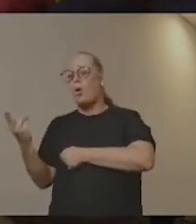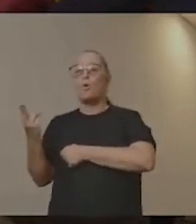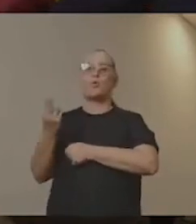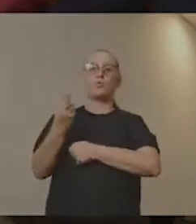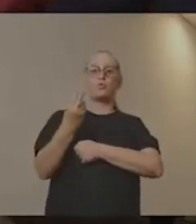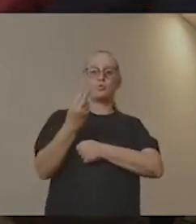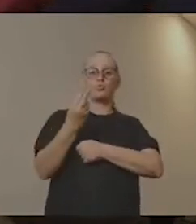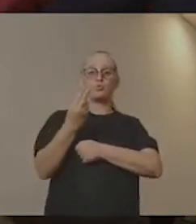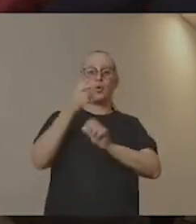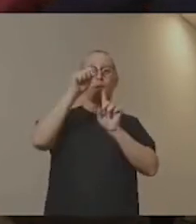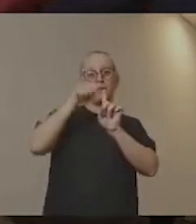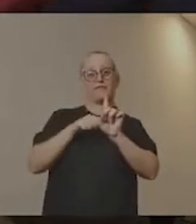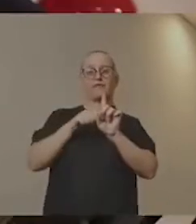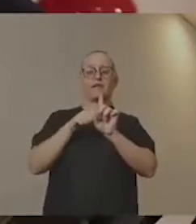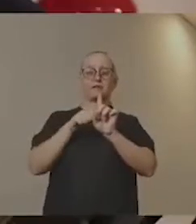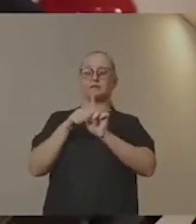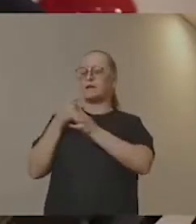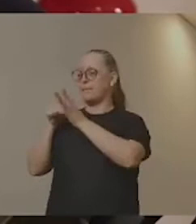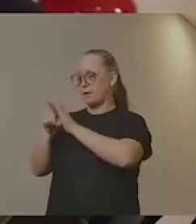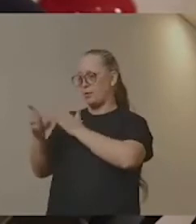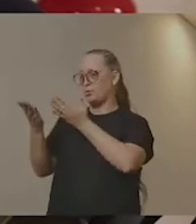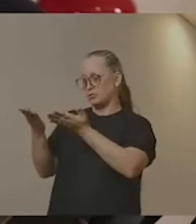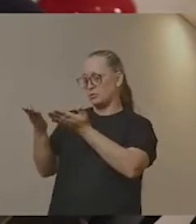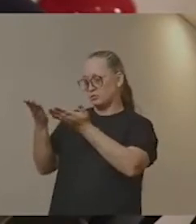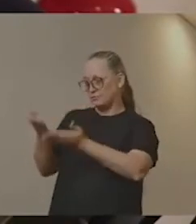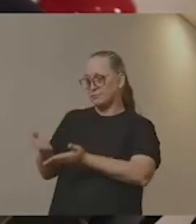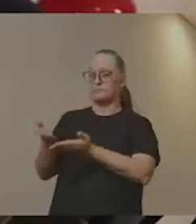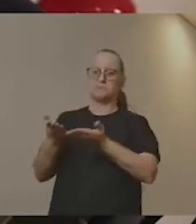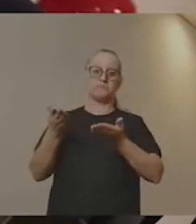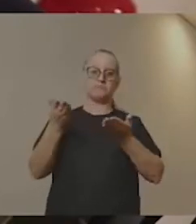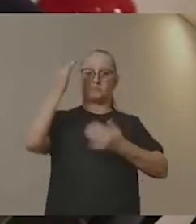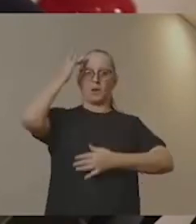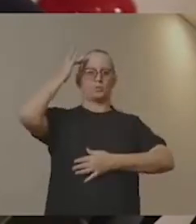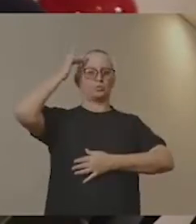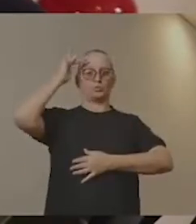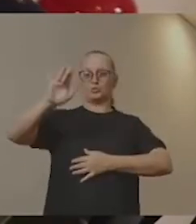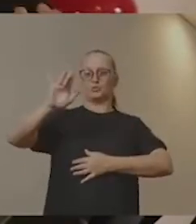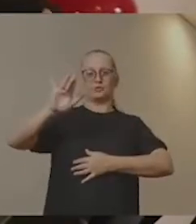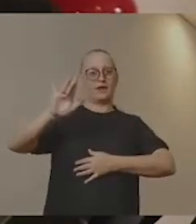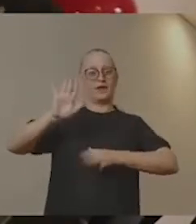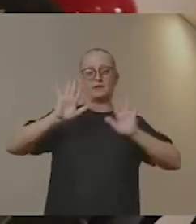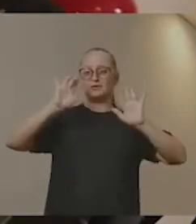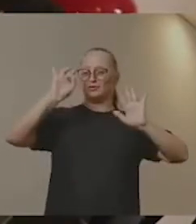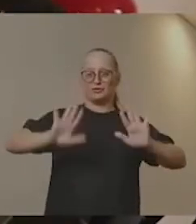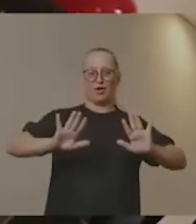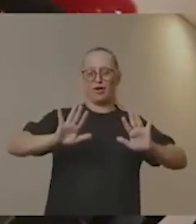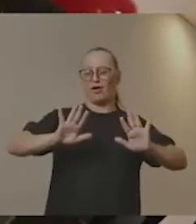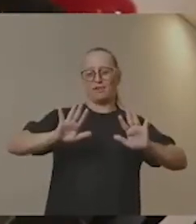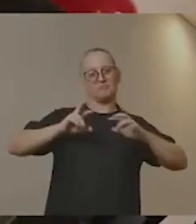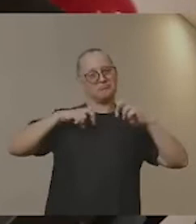pergunta. Então, a gente não sabe quando acontece, só acontece. Ah, entendi. Não tem